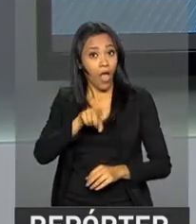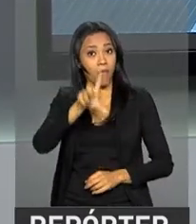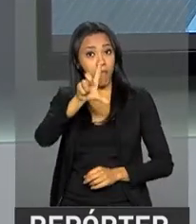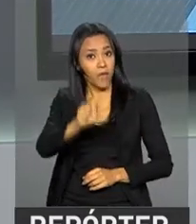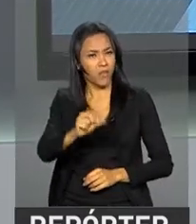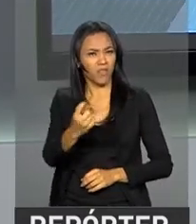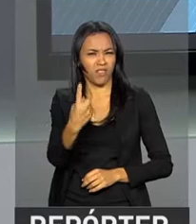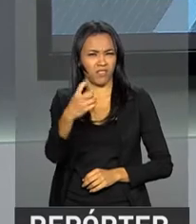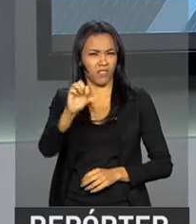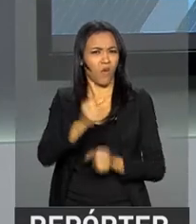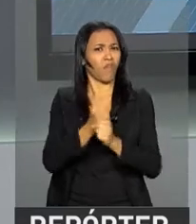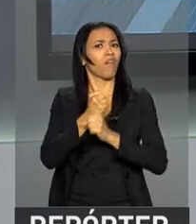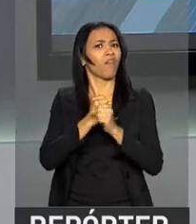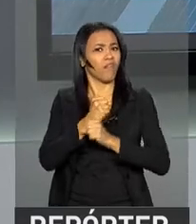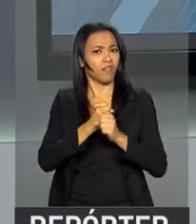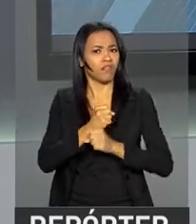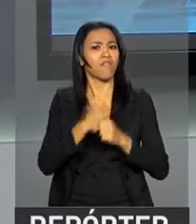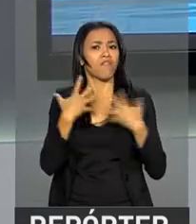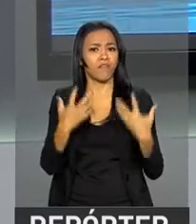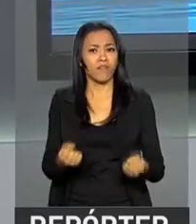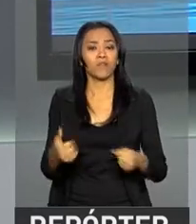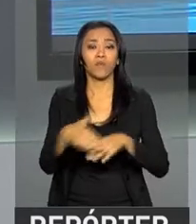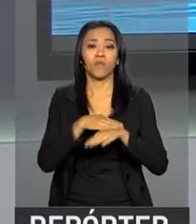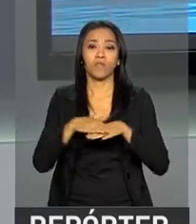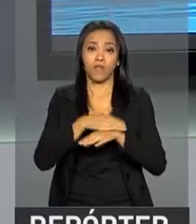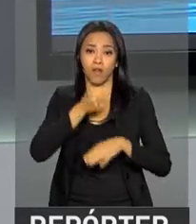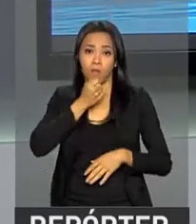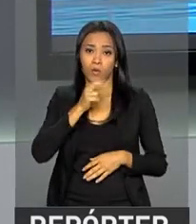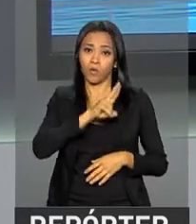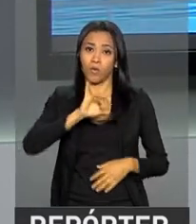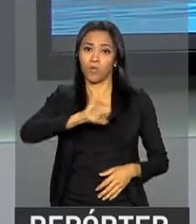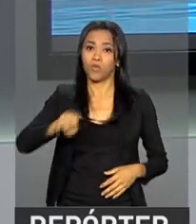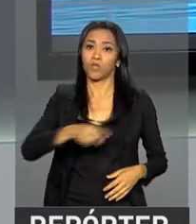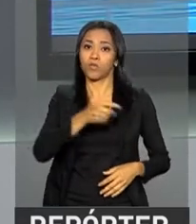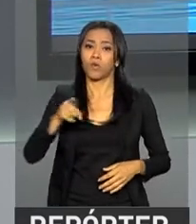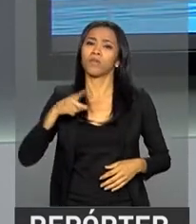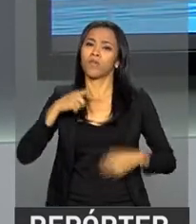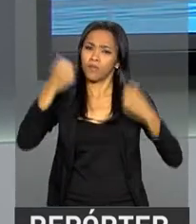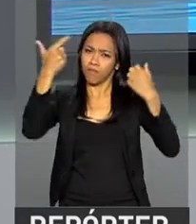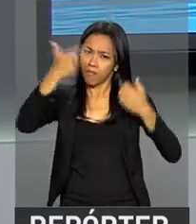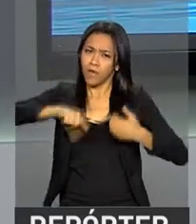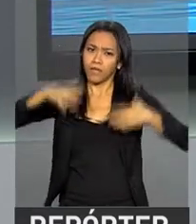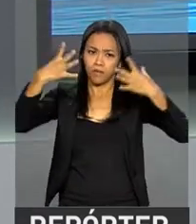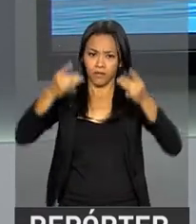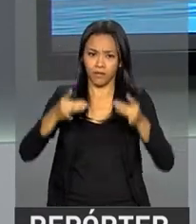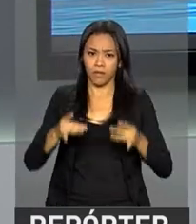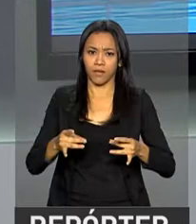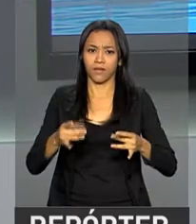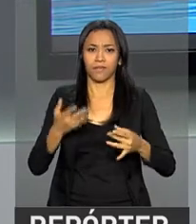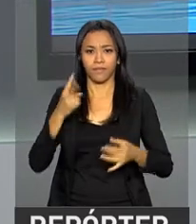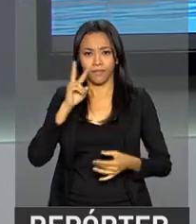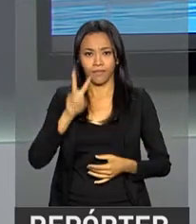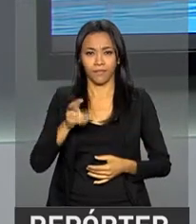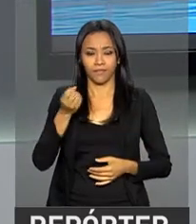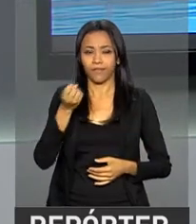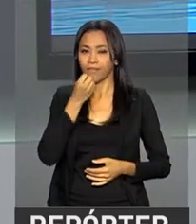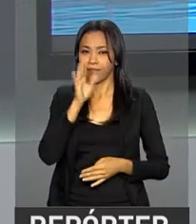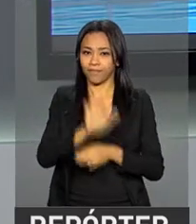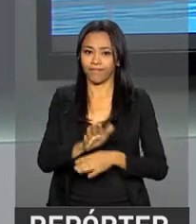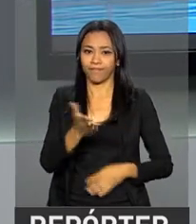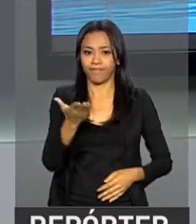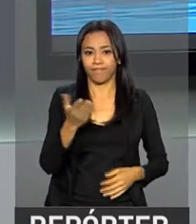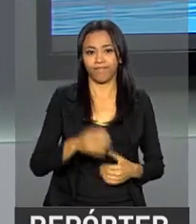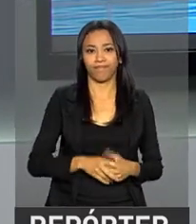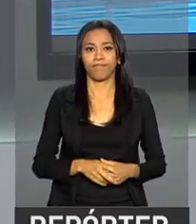19 anos vamos então conversar com o repórter joão pedro neto que tem mais detalhes sobre esse assunto lá joão pedro boa tarde pra você